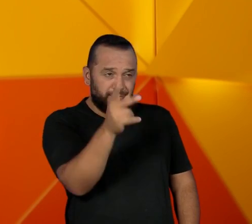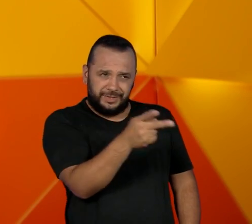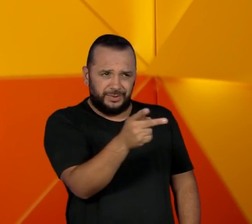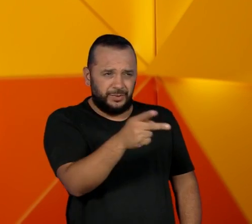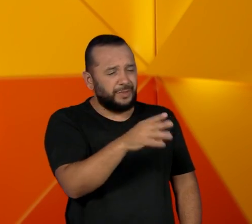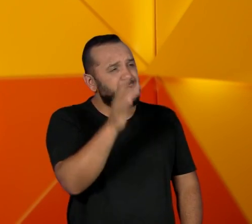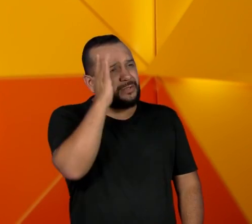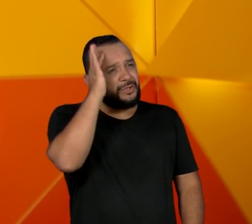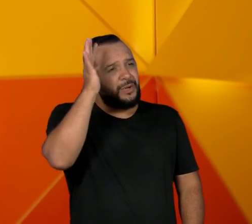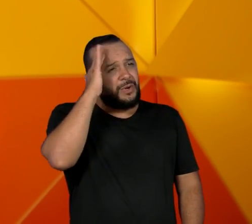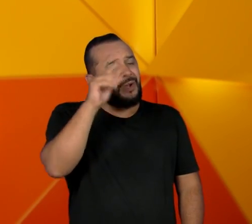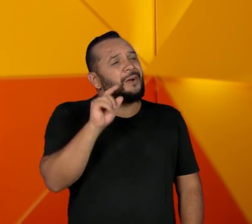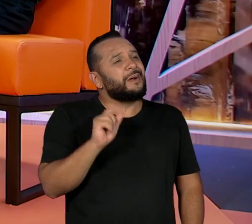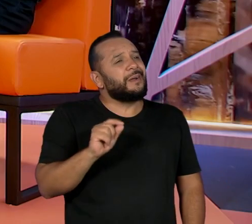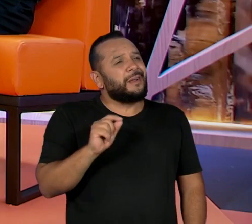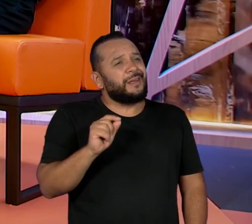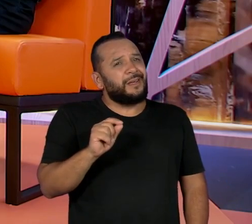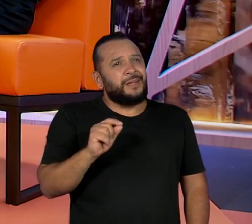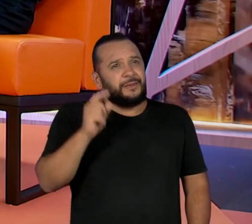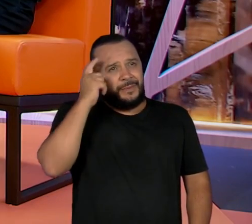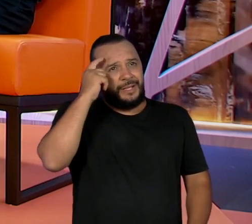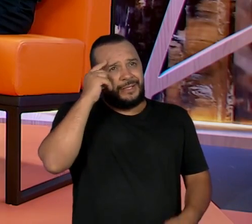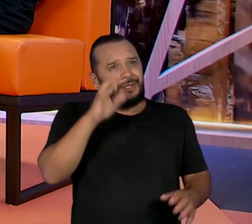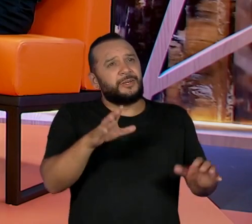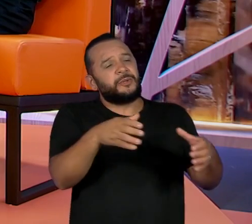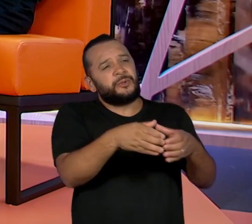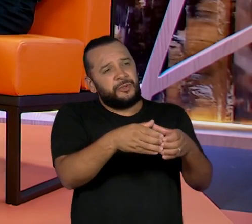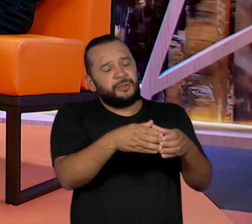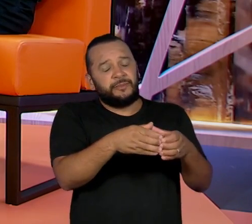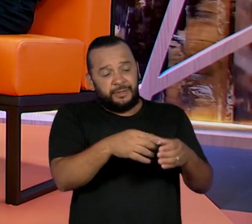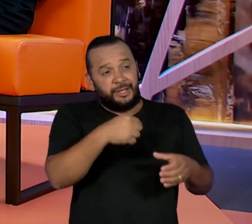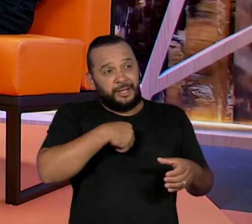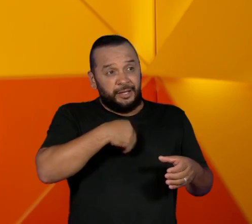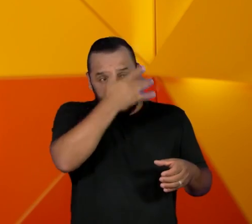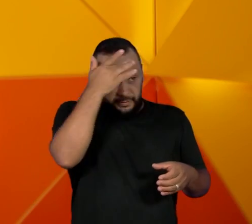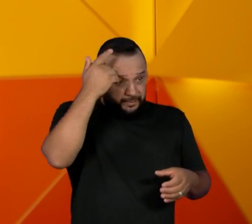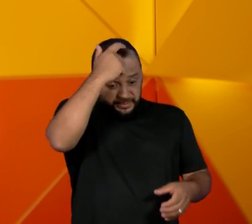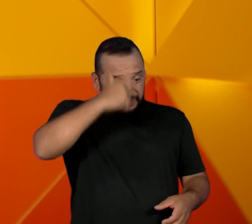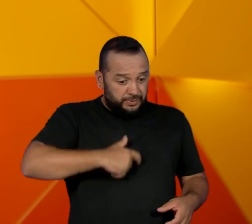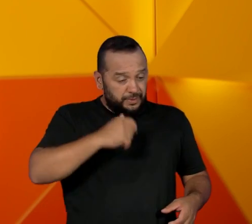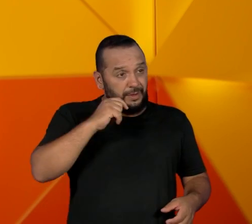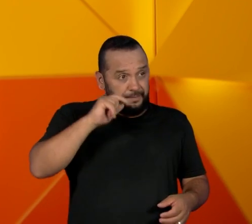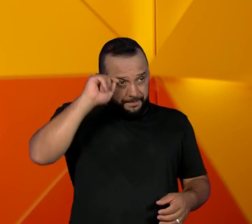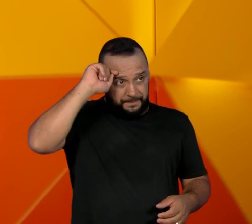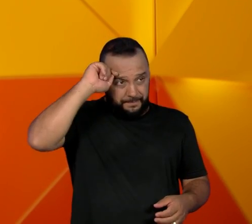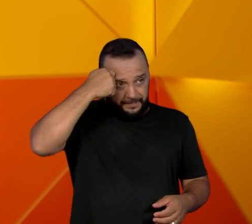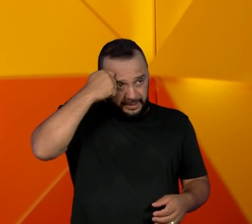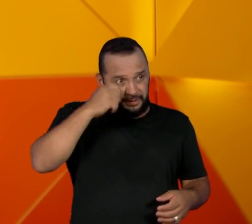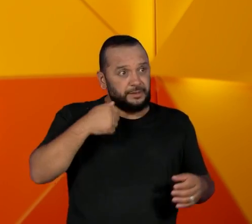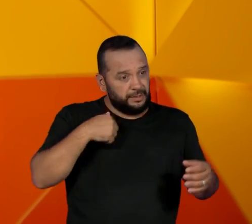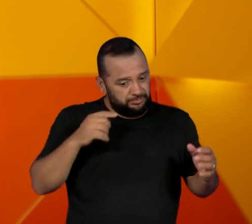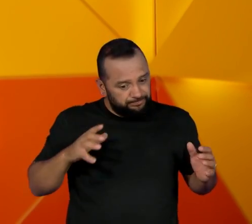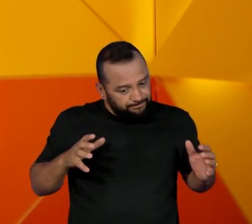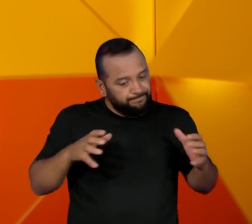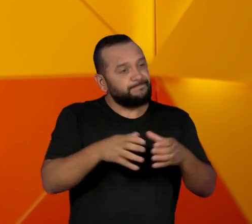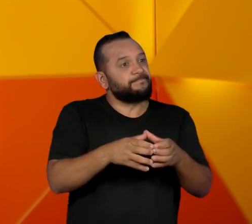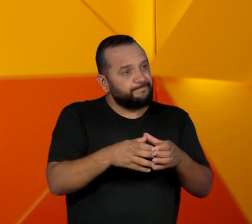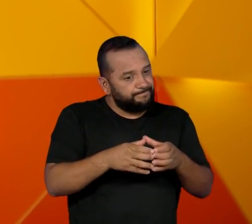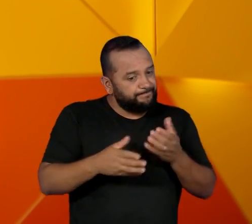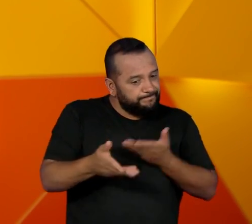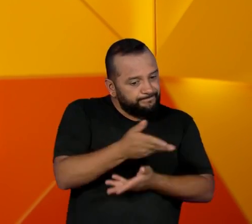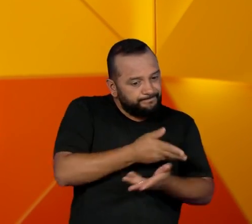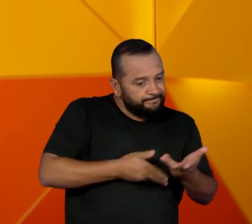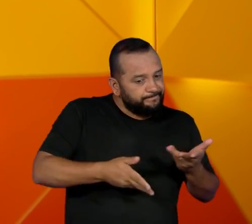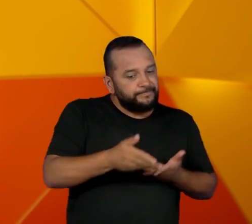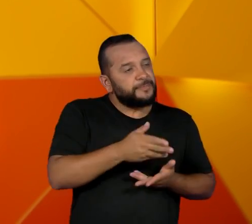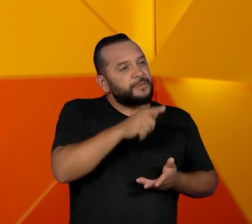O que vocês sonham pensando no coletivo, porque eu acho que nós, enquanto pessoas pretas, nós somos bastante coletivas. Para a população preta